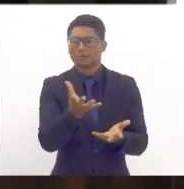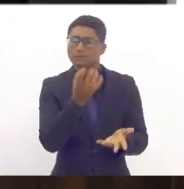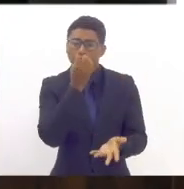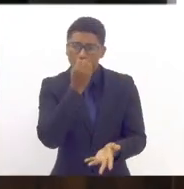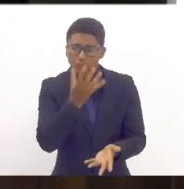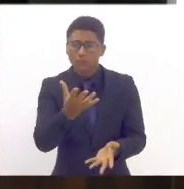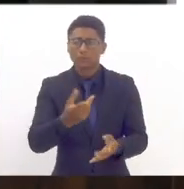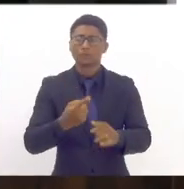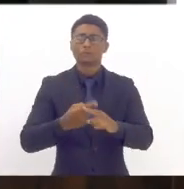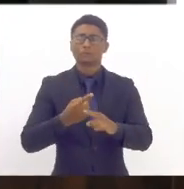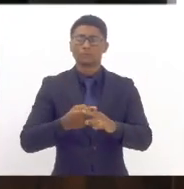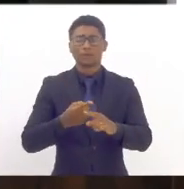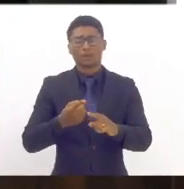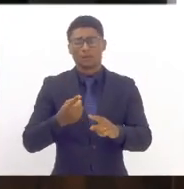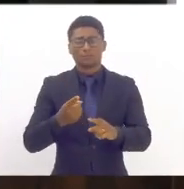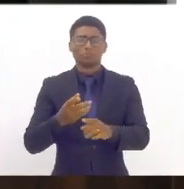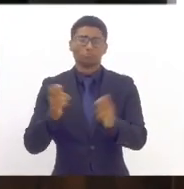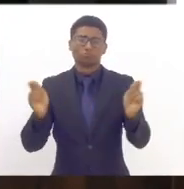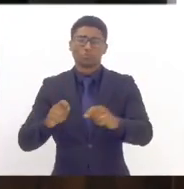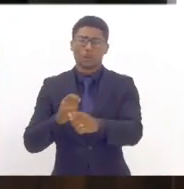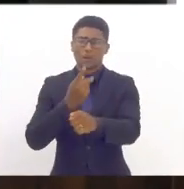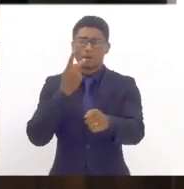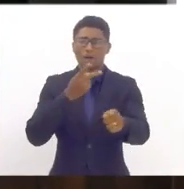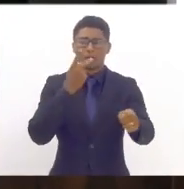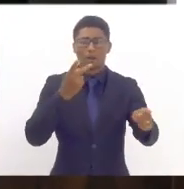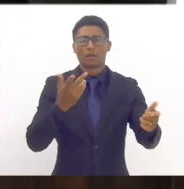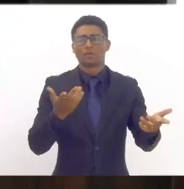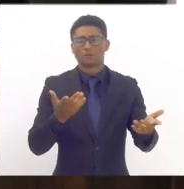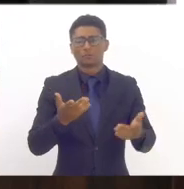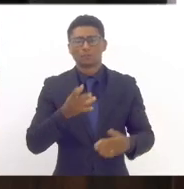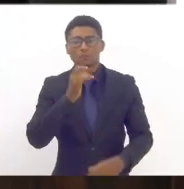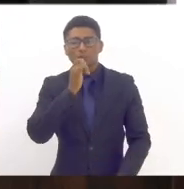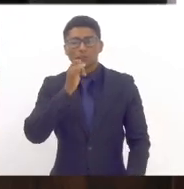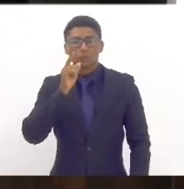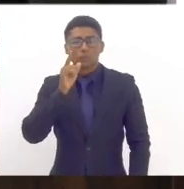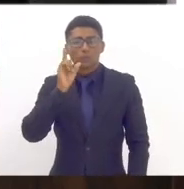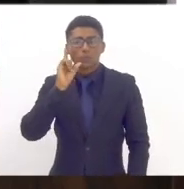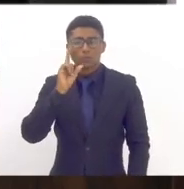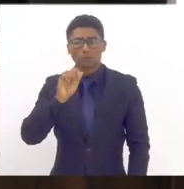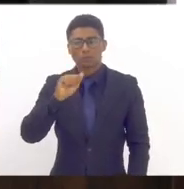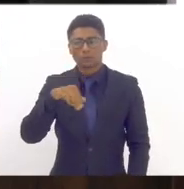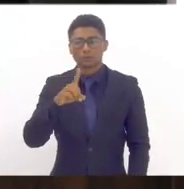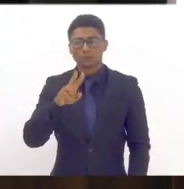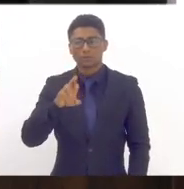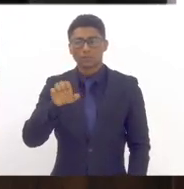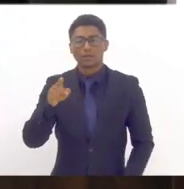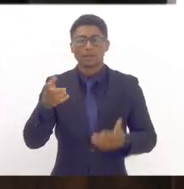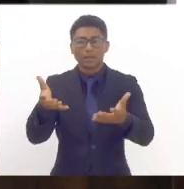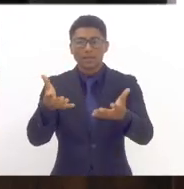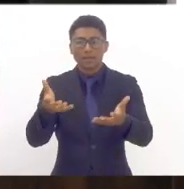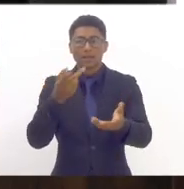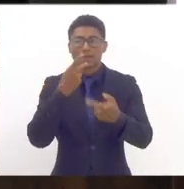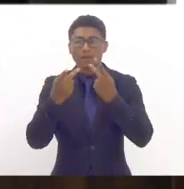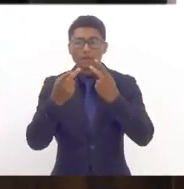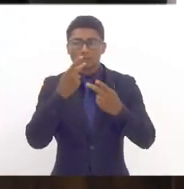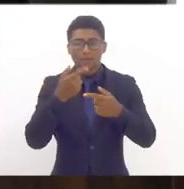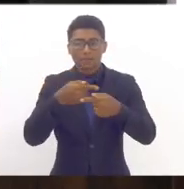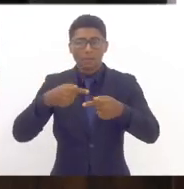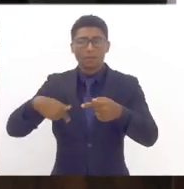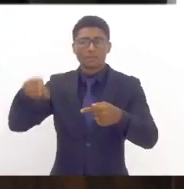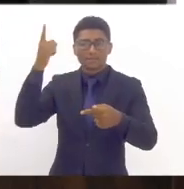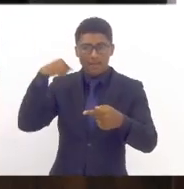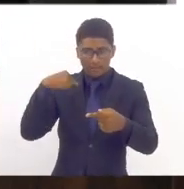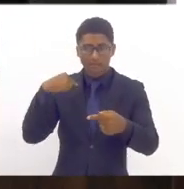que a gente possa falar. Lembro-me de ontem, André Trigueiro queria falar sobre uma matéria que eu estou apanhando desde semana